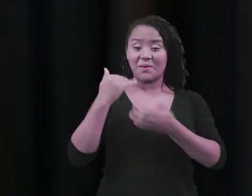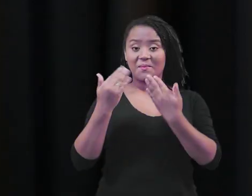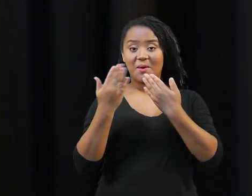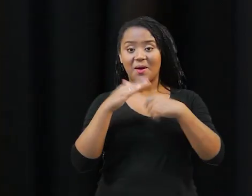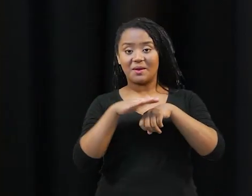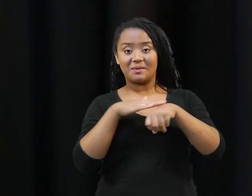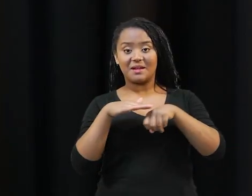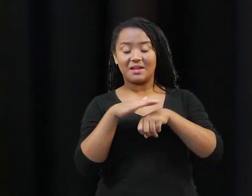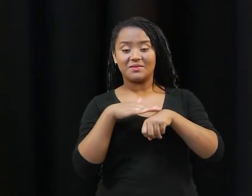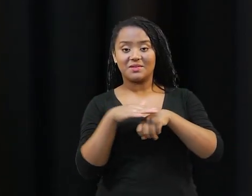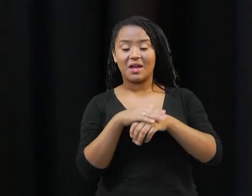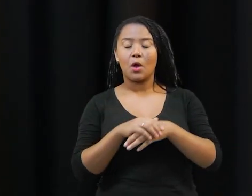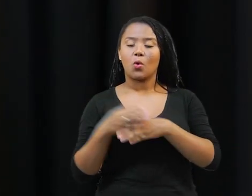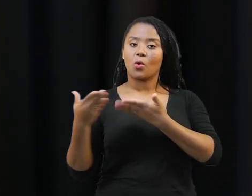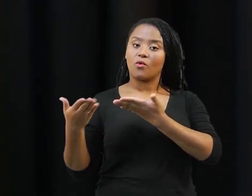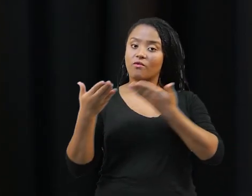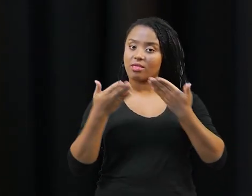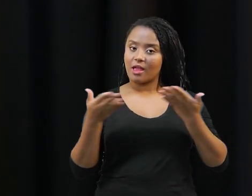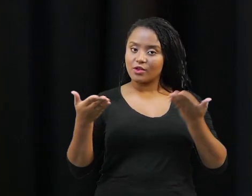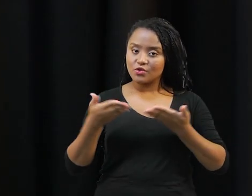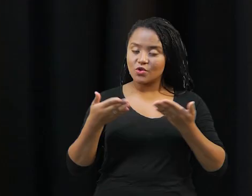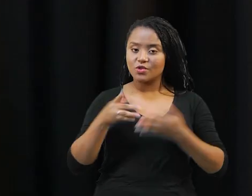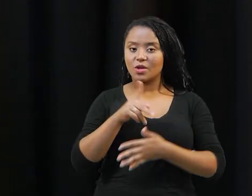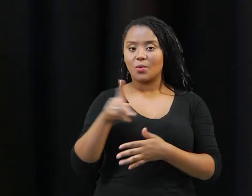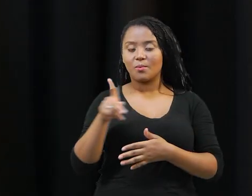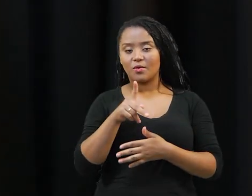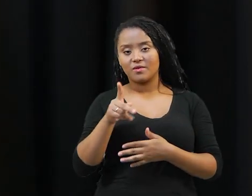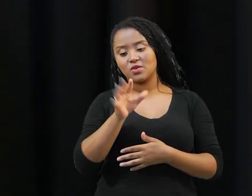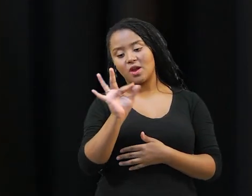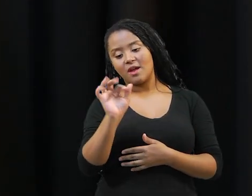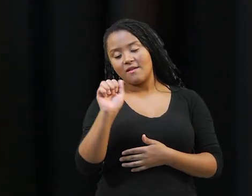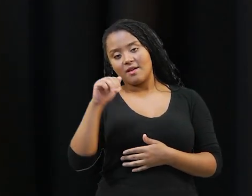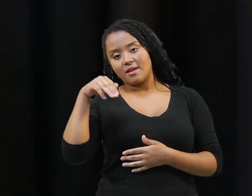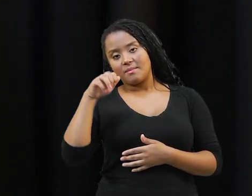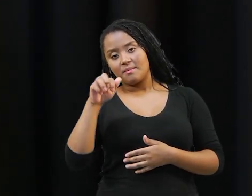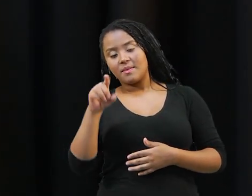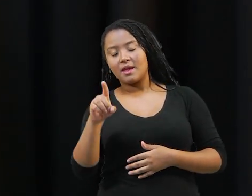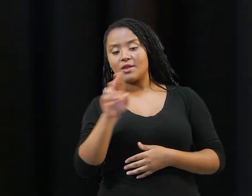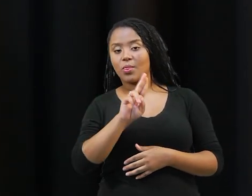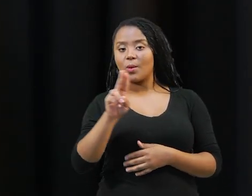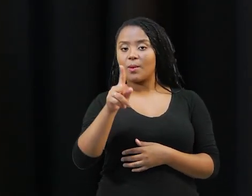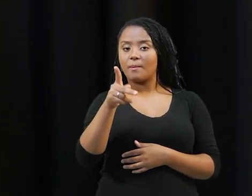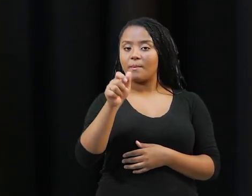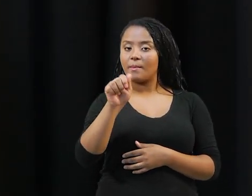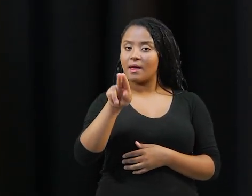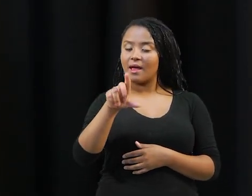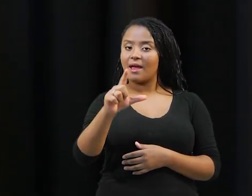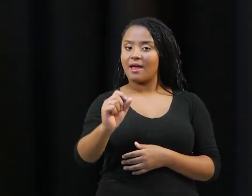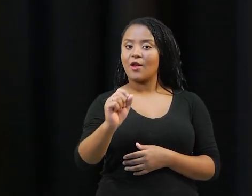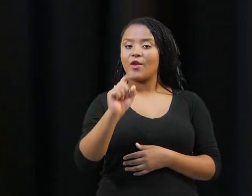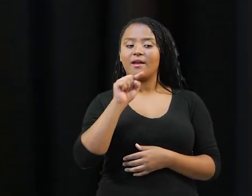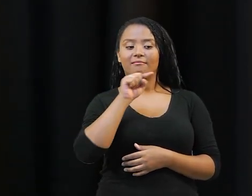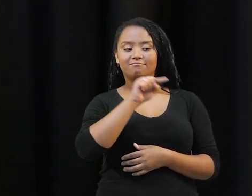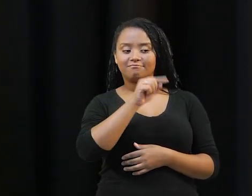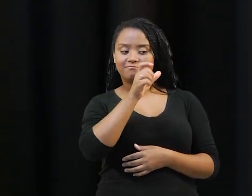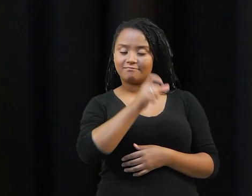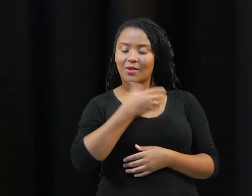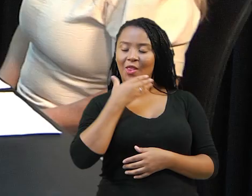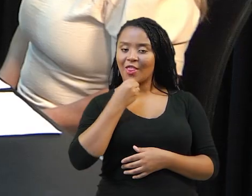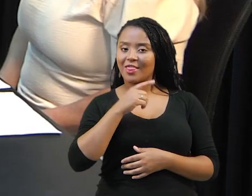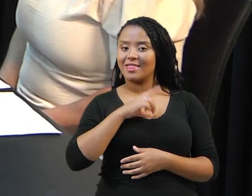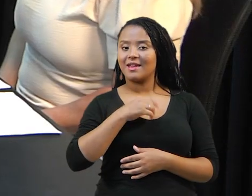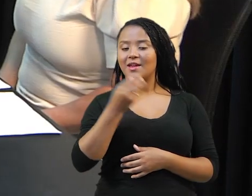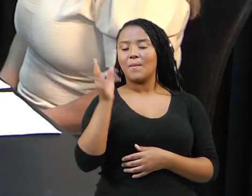Estamos de volta com Bora Prosear. Nosso convidado de hoje, o professor da FAMED, Paulo Henrique de Souza